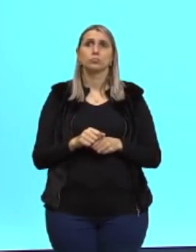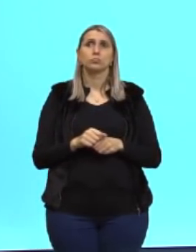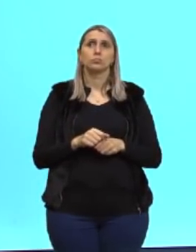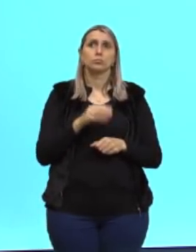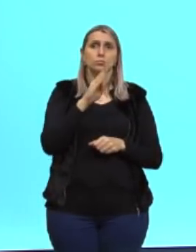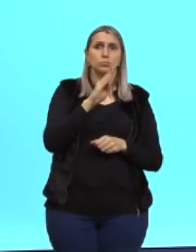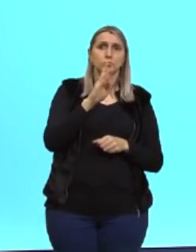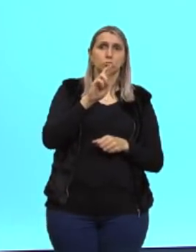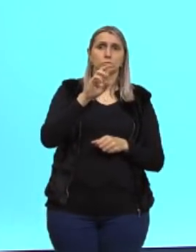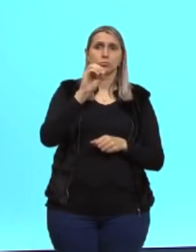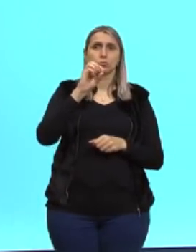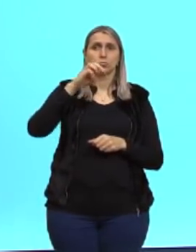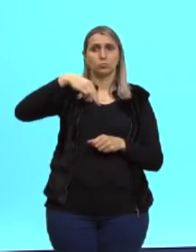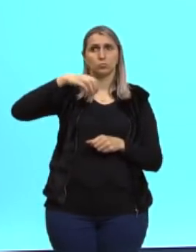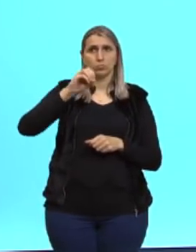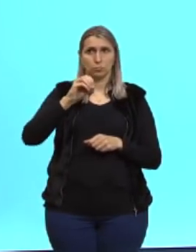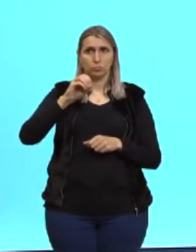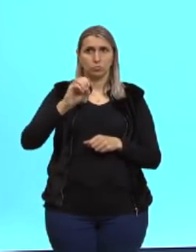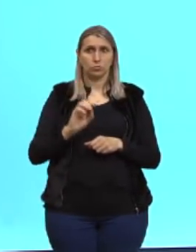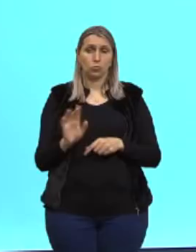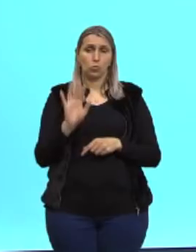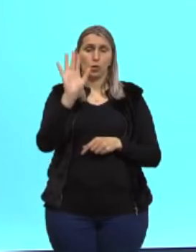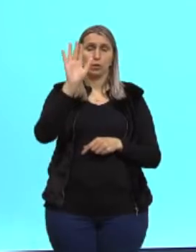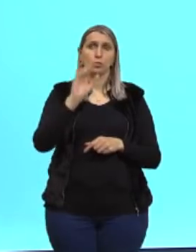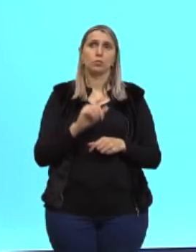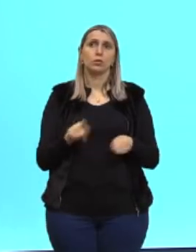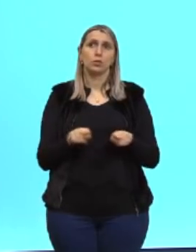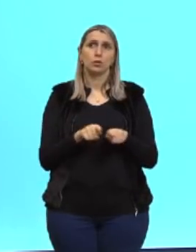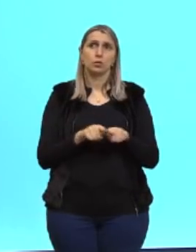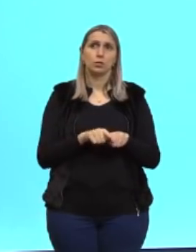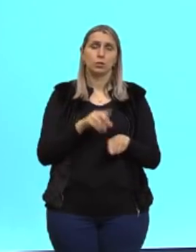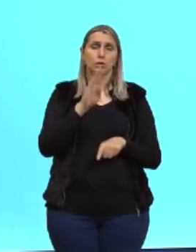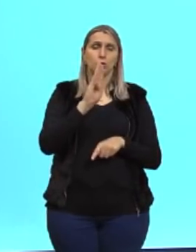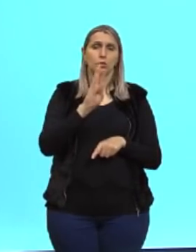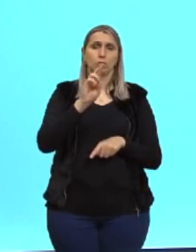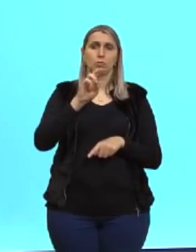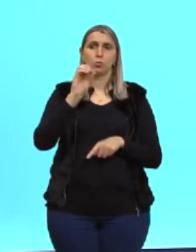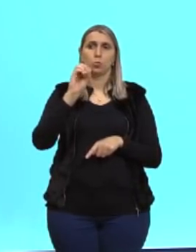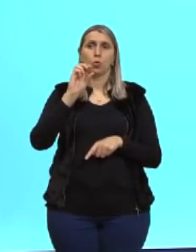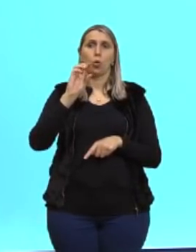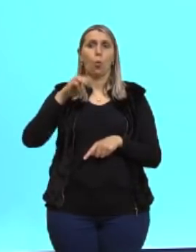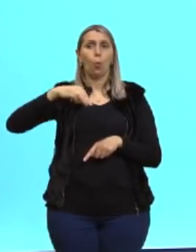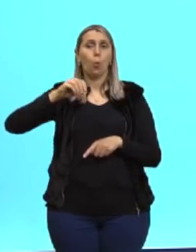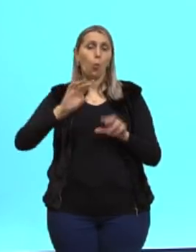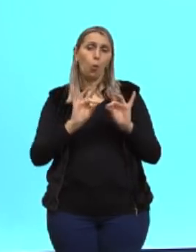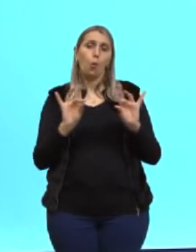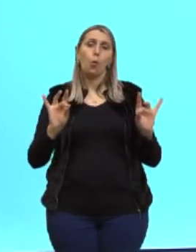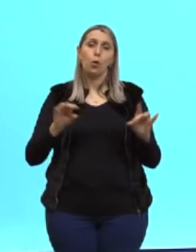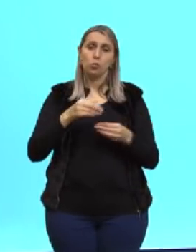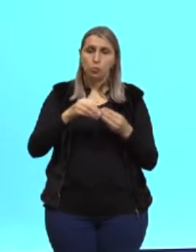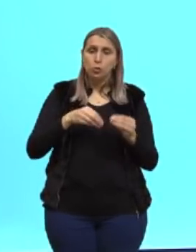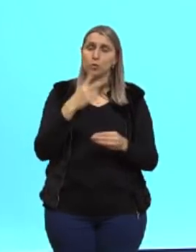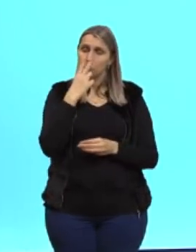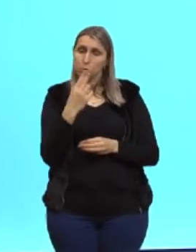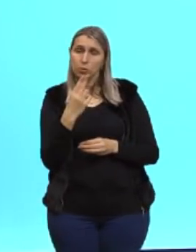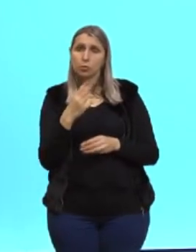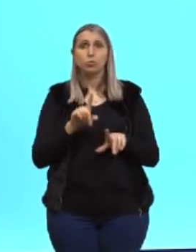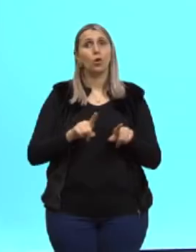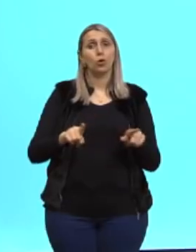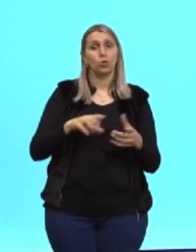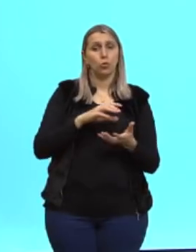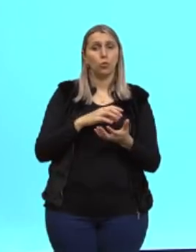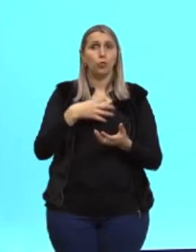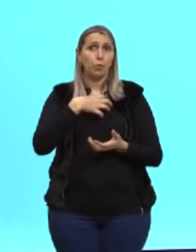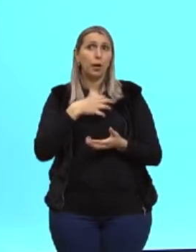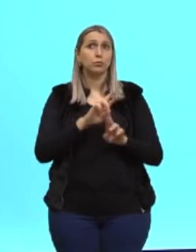1-bromo o gás boa o gás bromo e o bruno no estado líquido é a mesma substância né só que